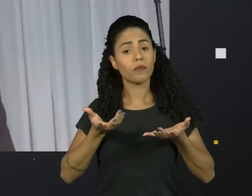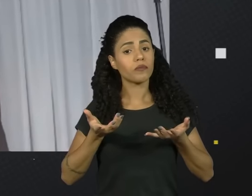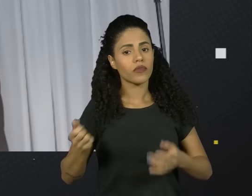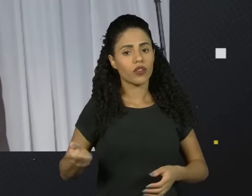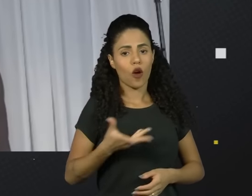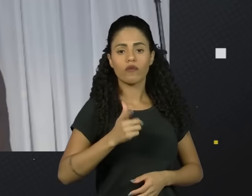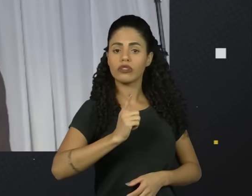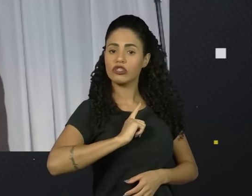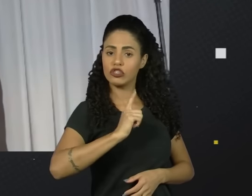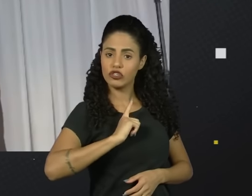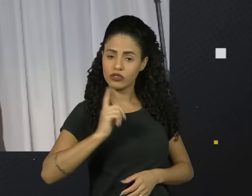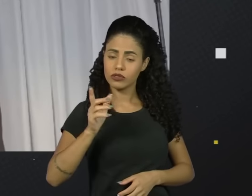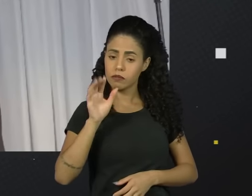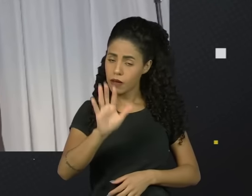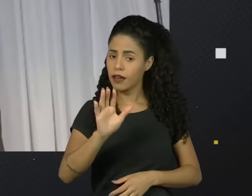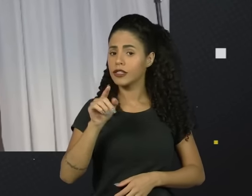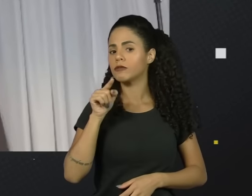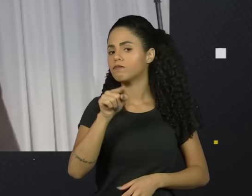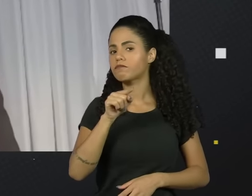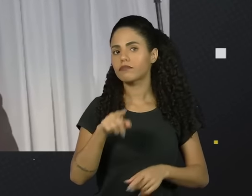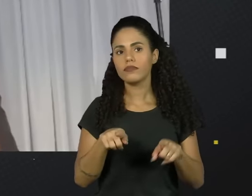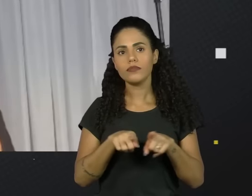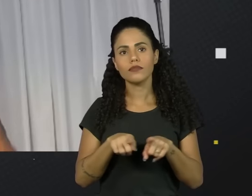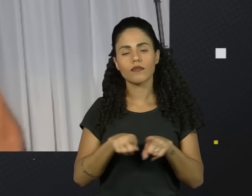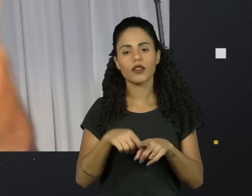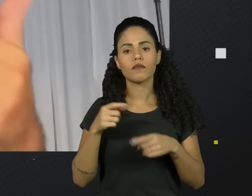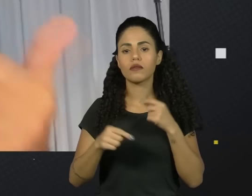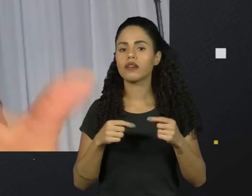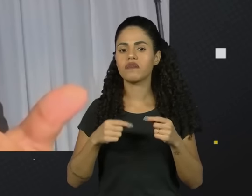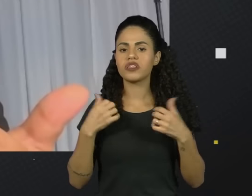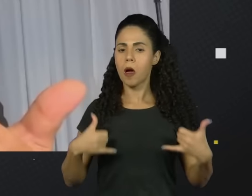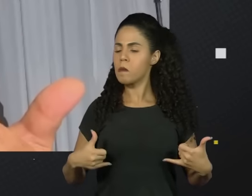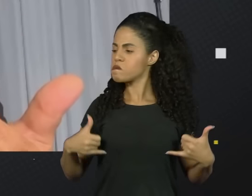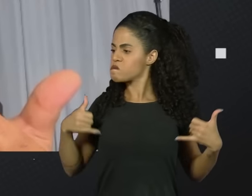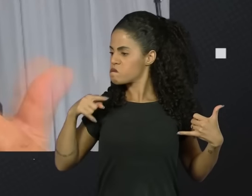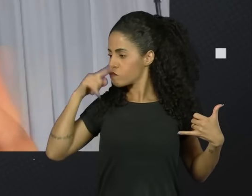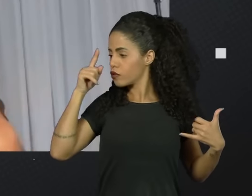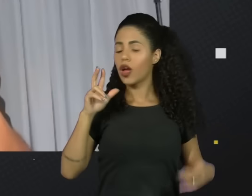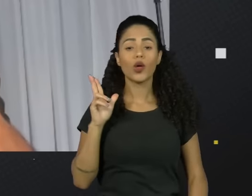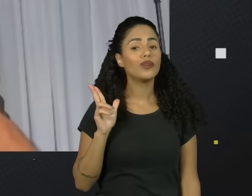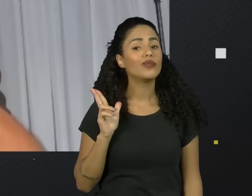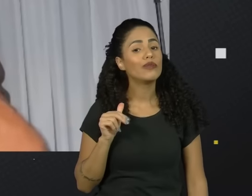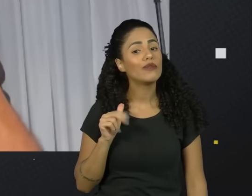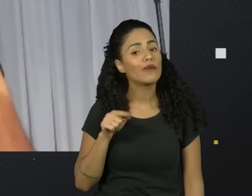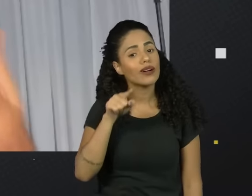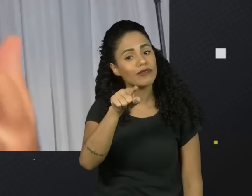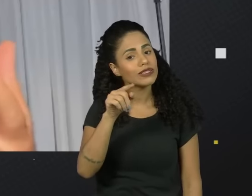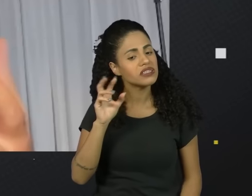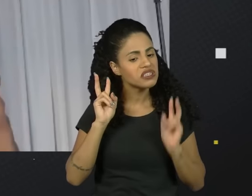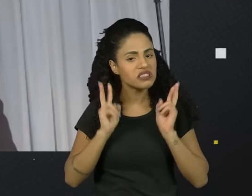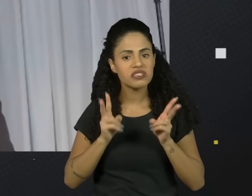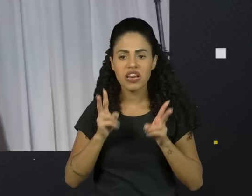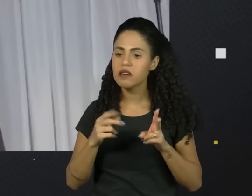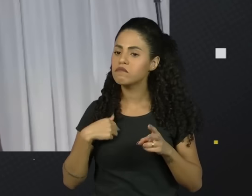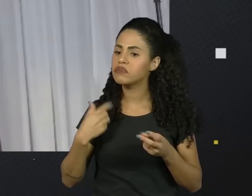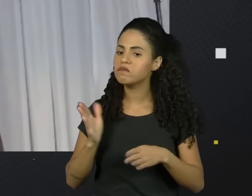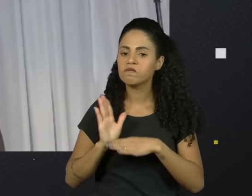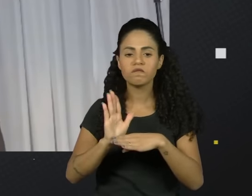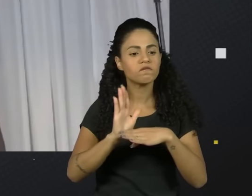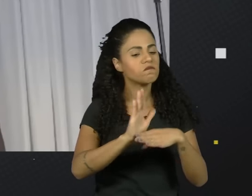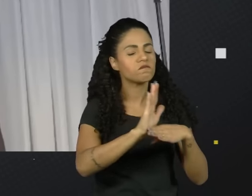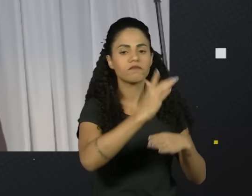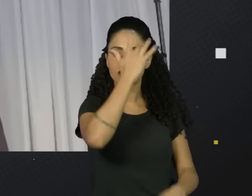na moda, mas nunca isso ultrapassou a sua personalidade, aquilo que você